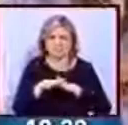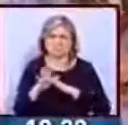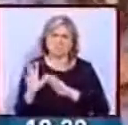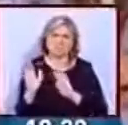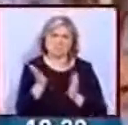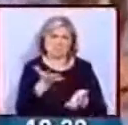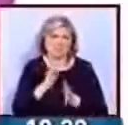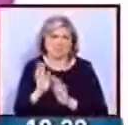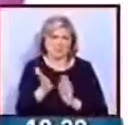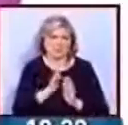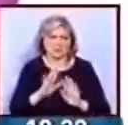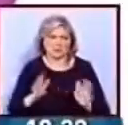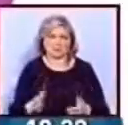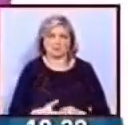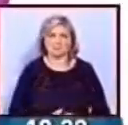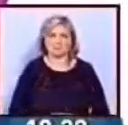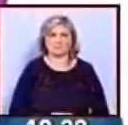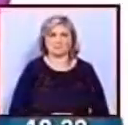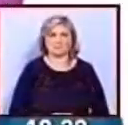ou menos.